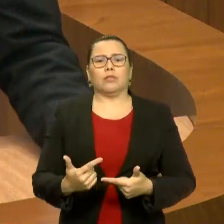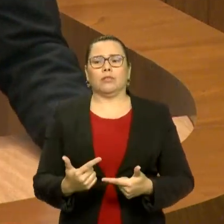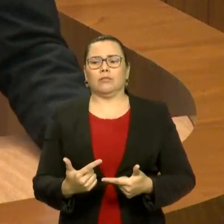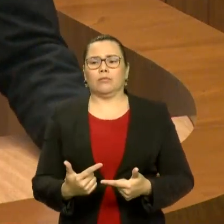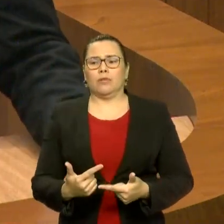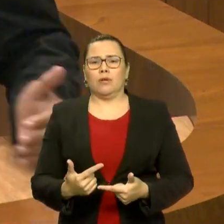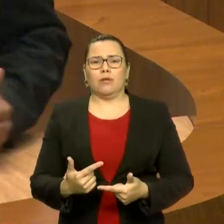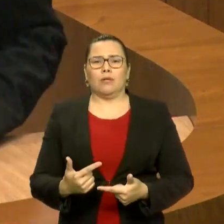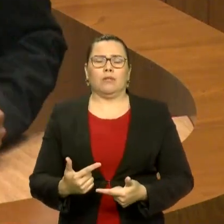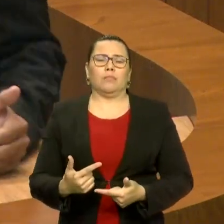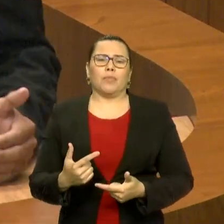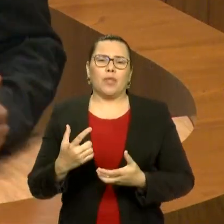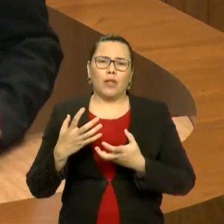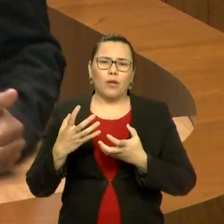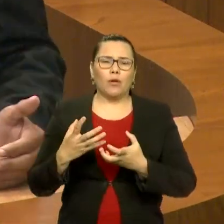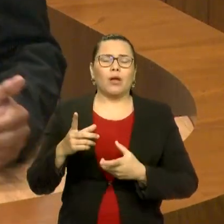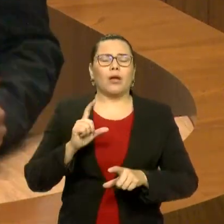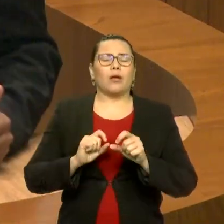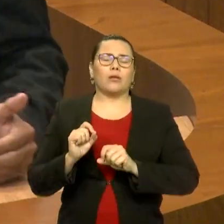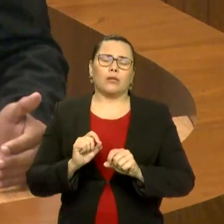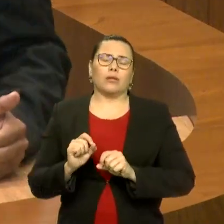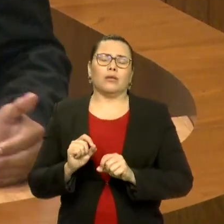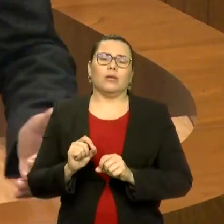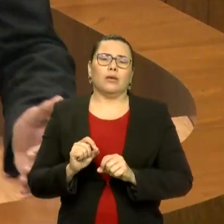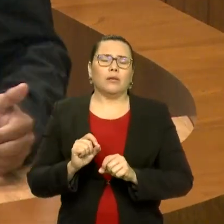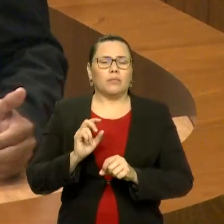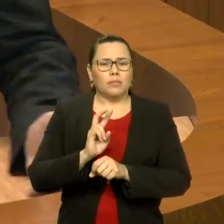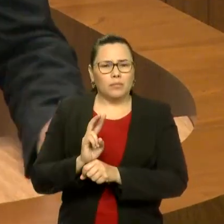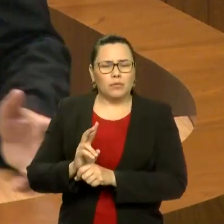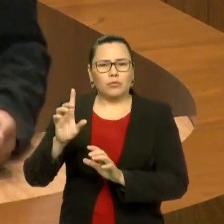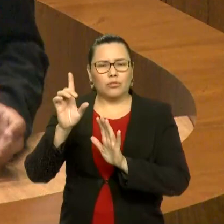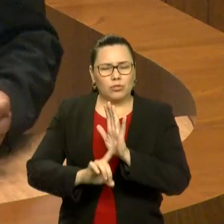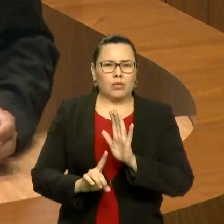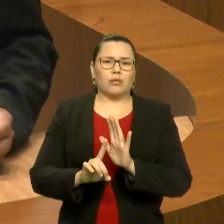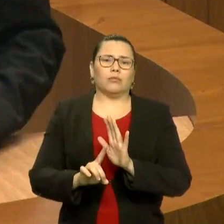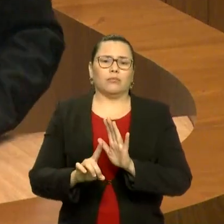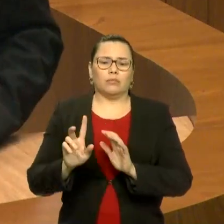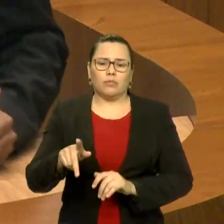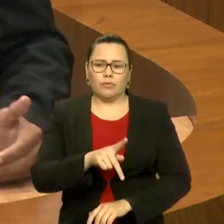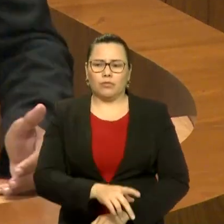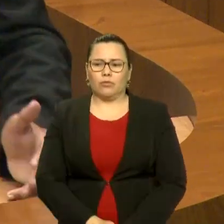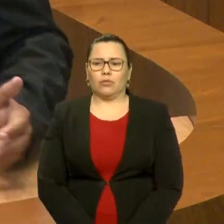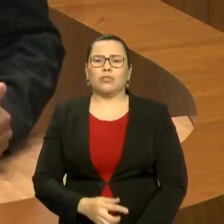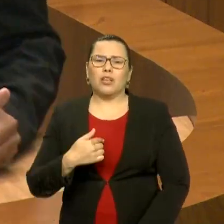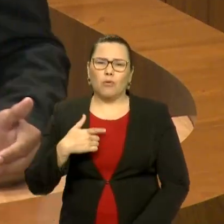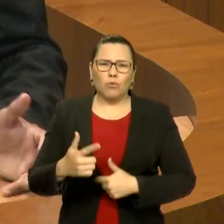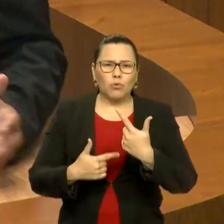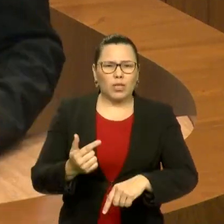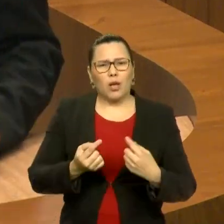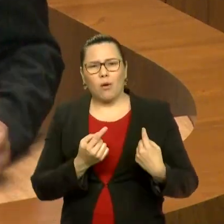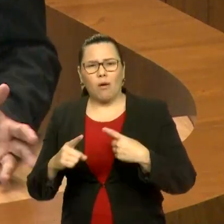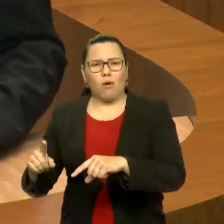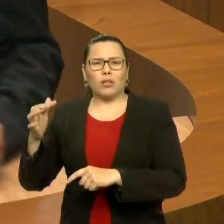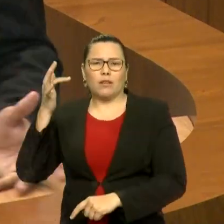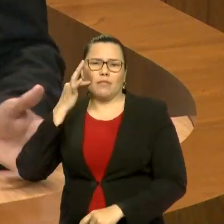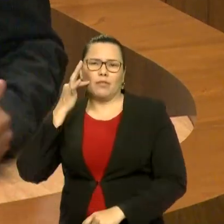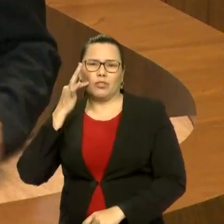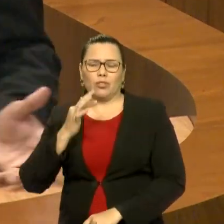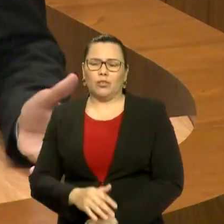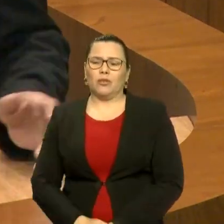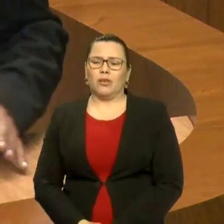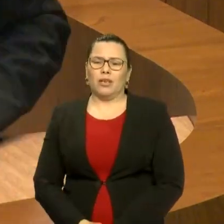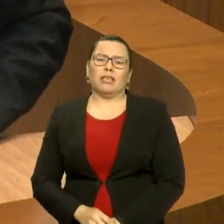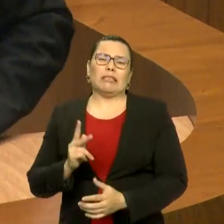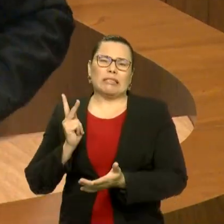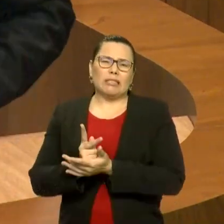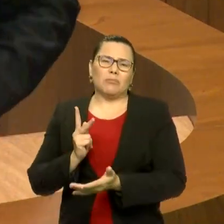servidores públicos. Uma longa batalha contra o ex-governador Flávio Dino, que tentou de todas as formas, barrou na